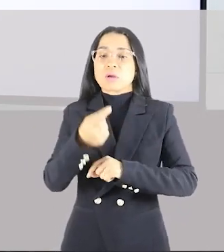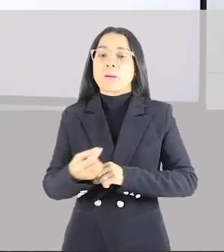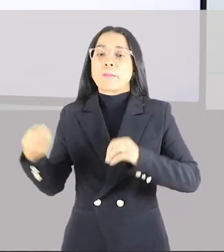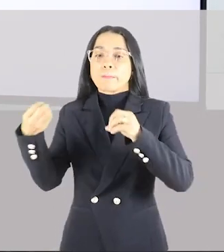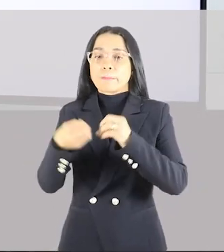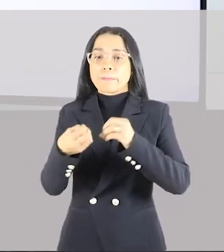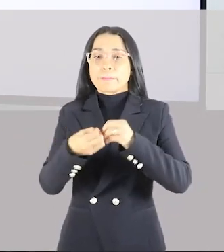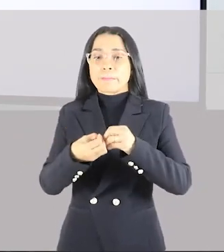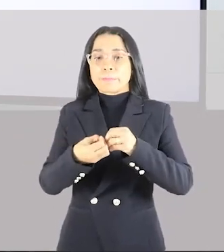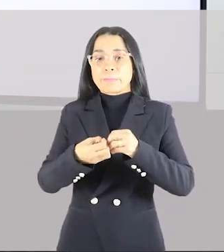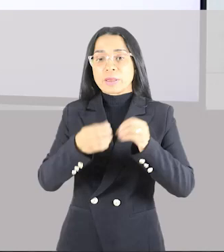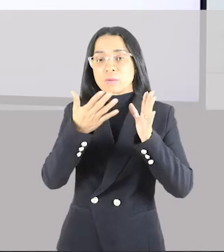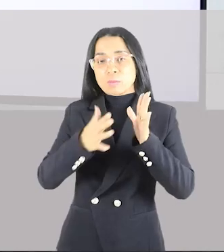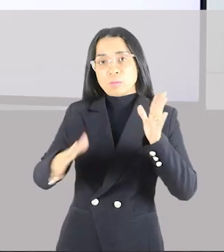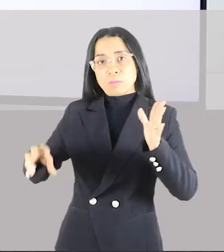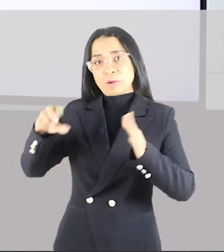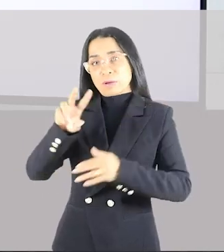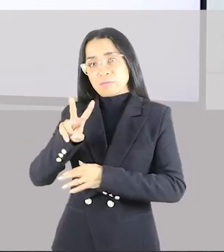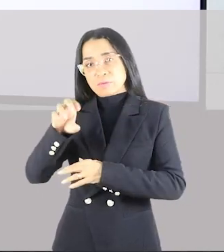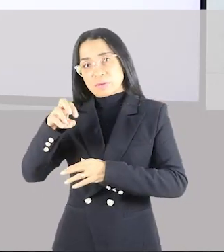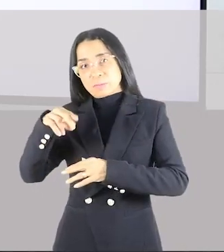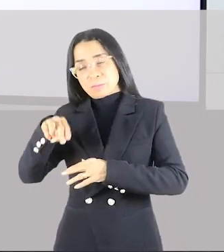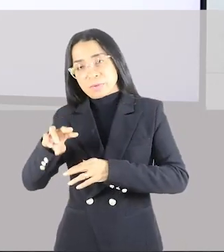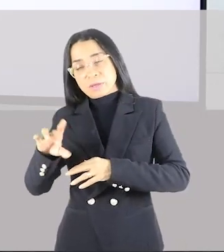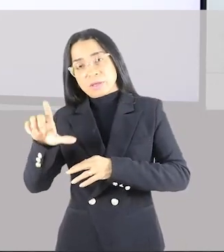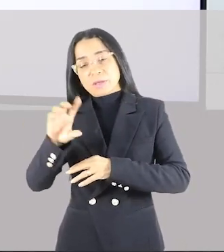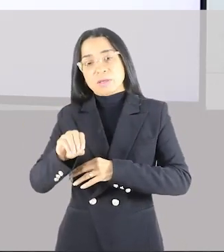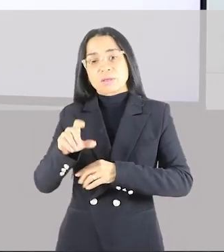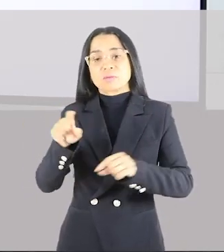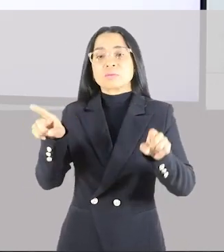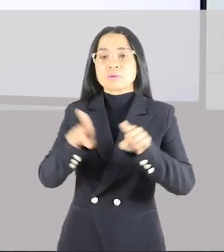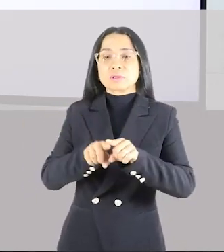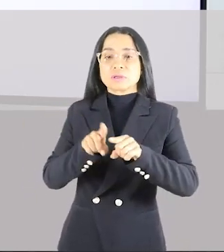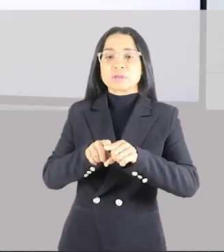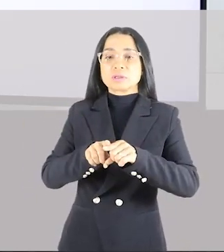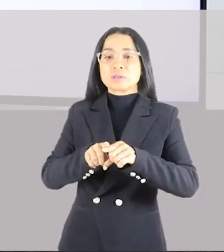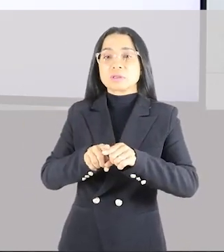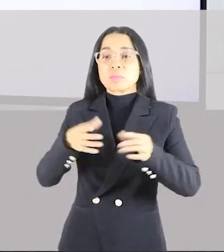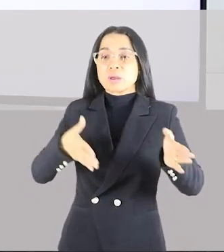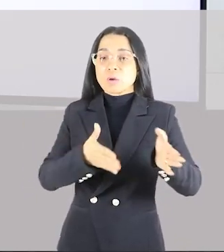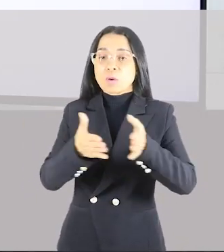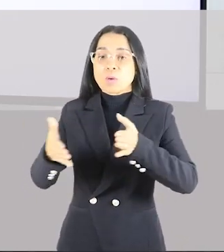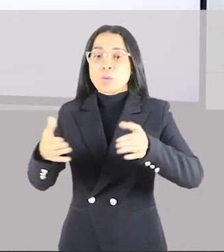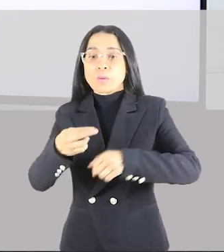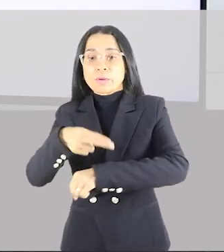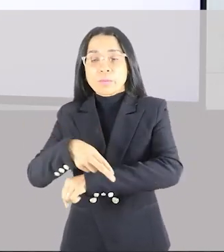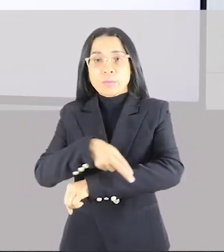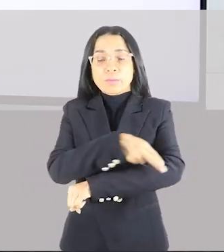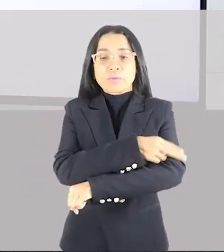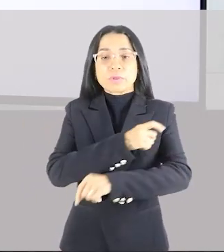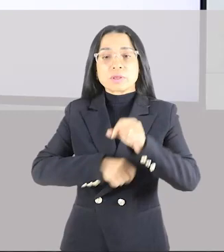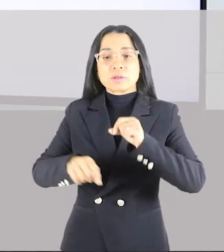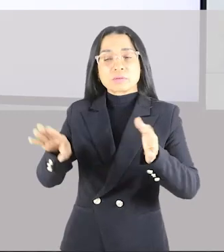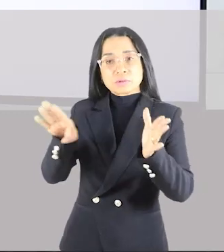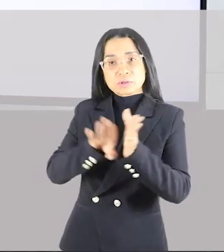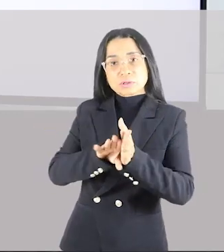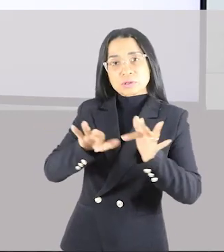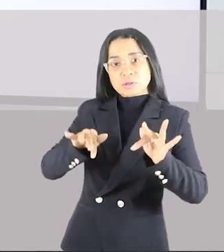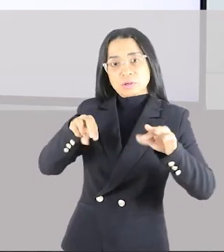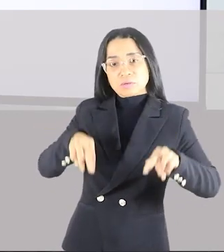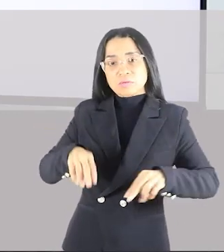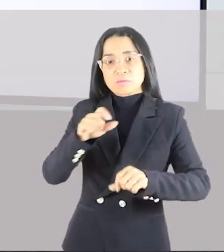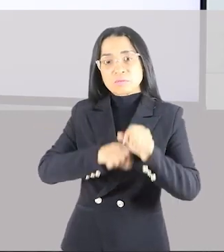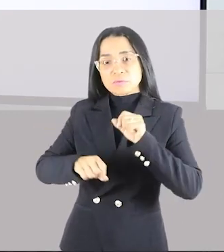próximo ao Mar Vermelho. E o Rio Nilo, que ele sai lá ali, do Mar Mediterrâneo e vai chegar aqui até o final do